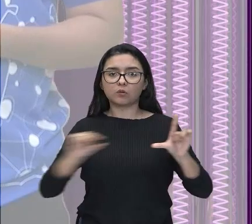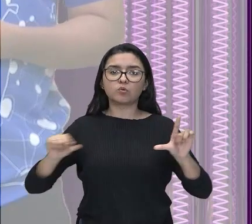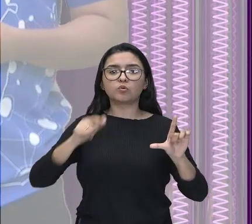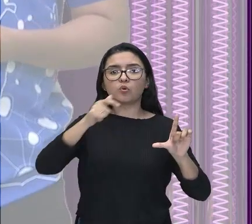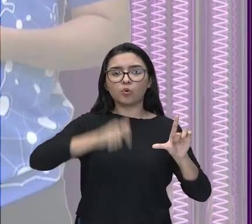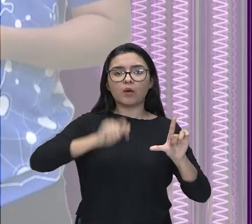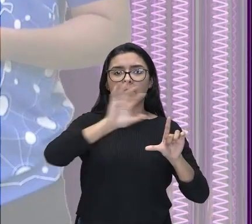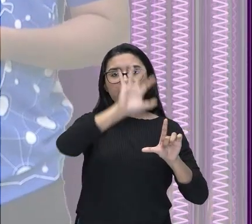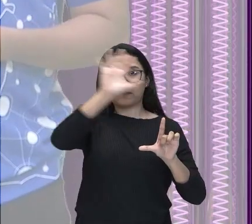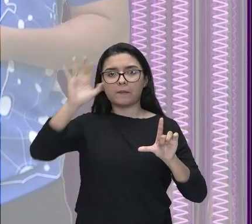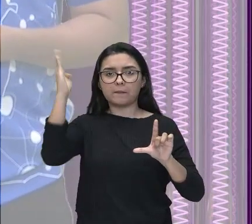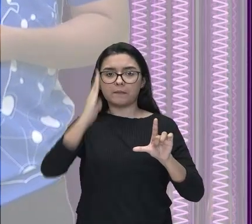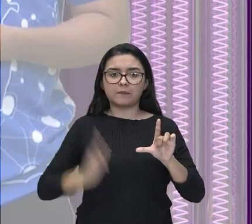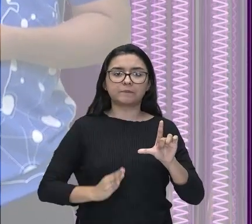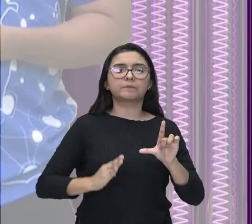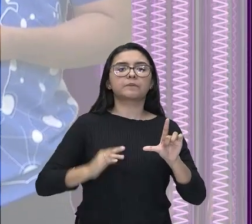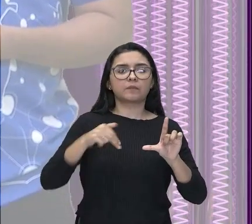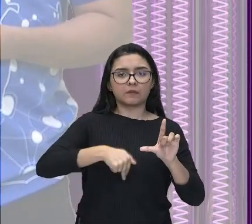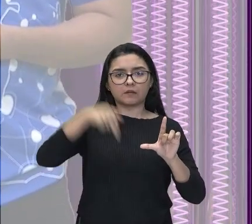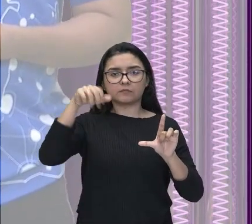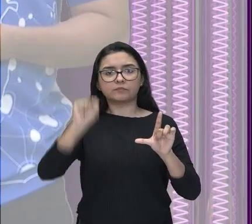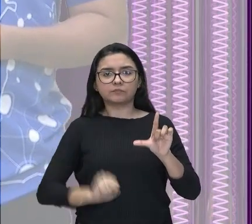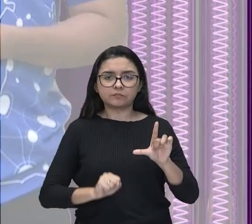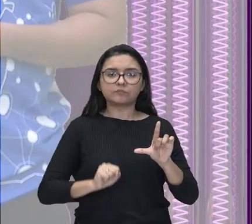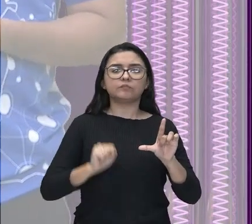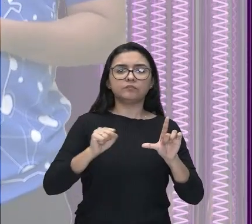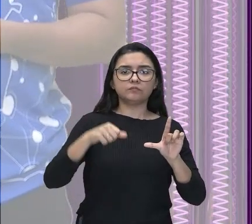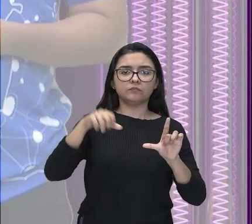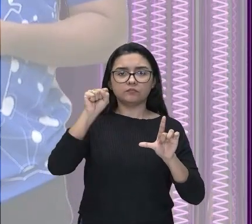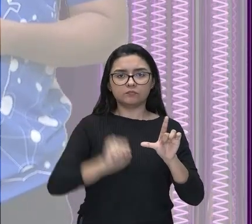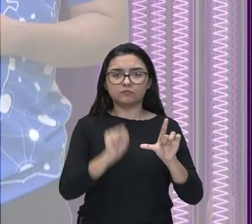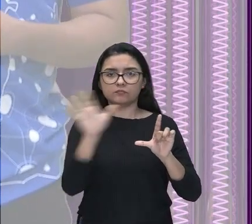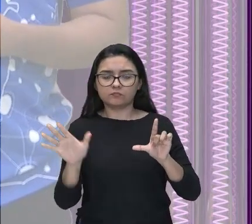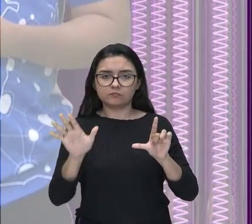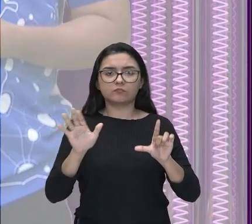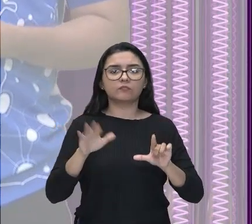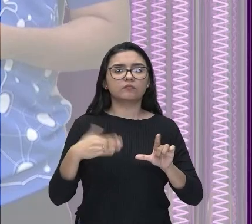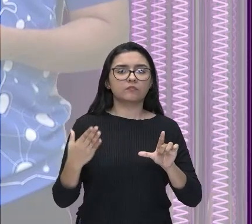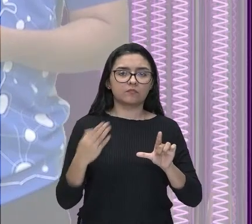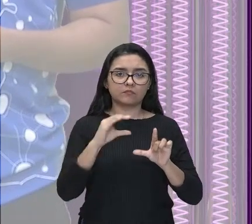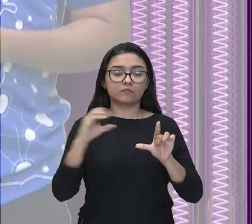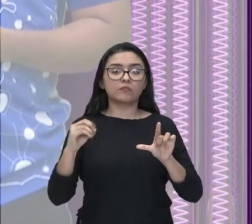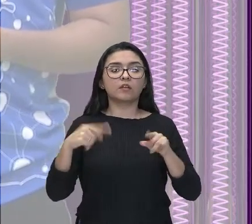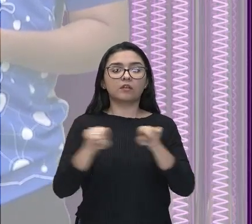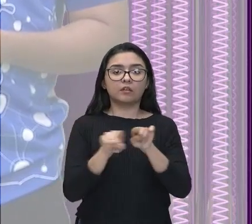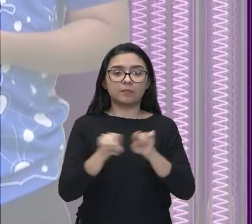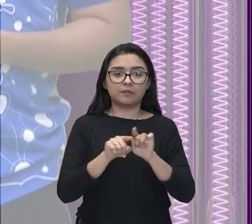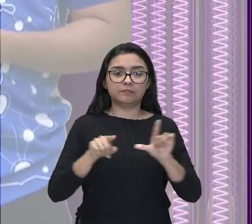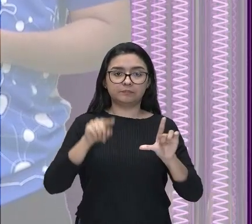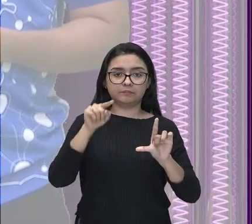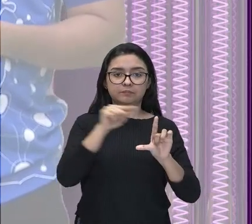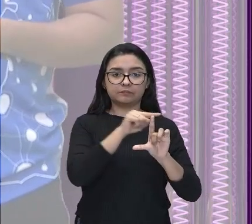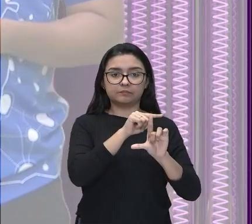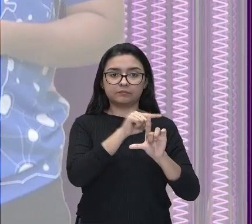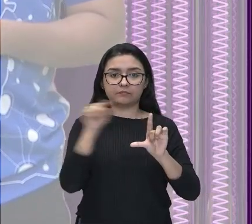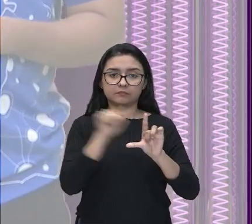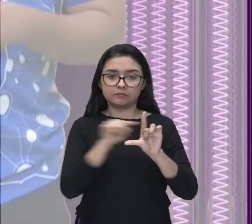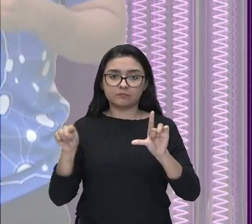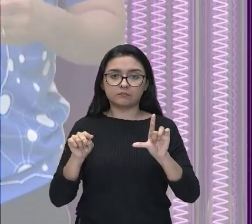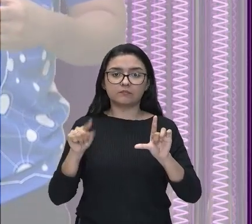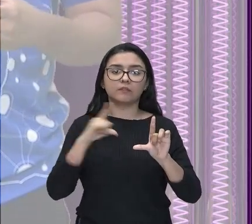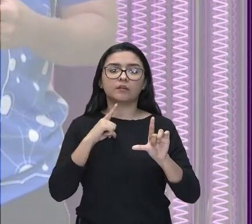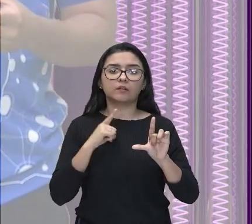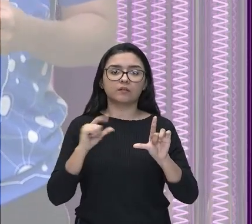Brasil, Centro-Oeste, Nordeste, Norte, Sudeste e Sul. Aqui, na vertical, nós